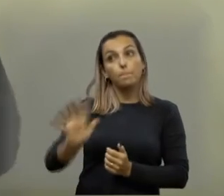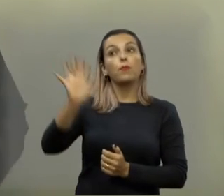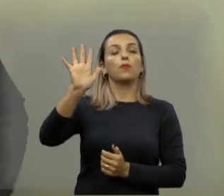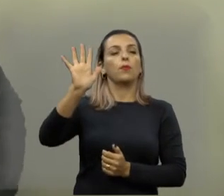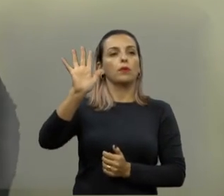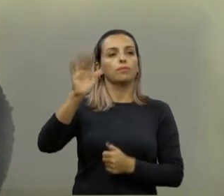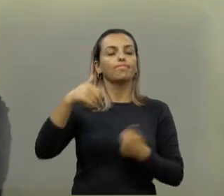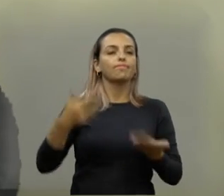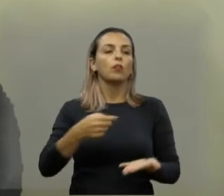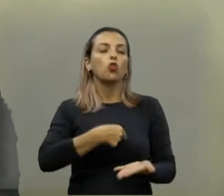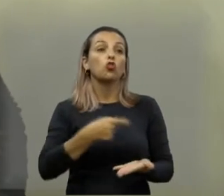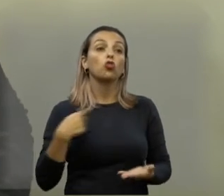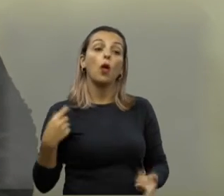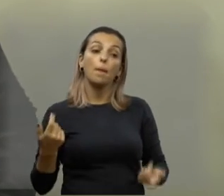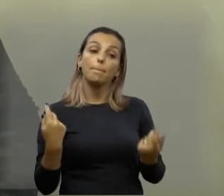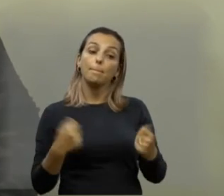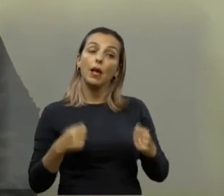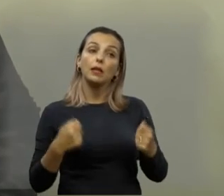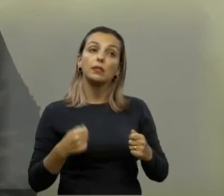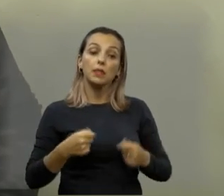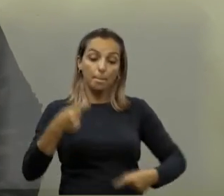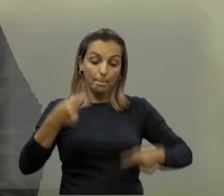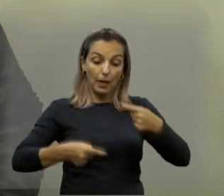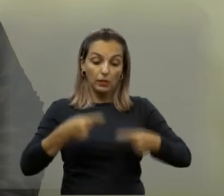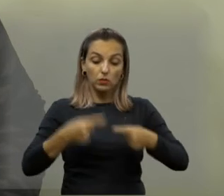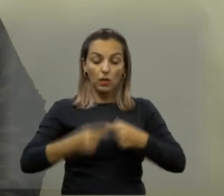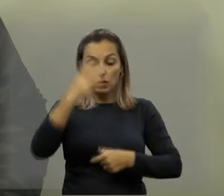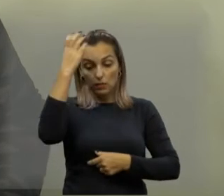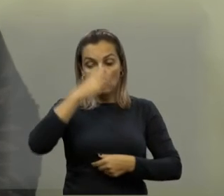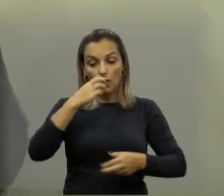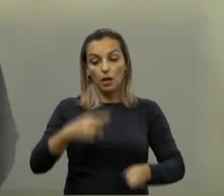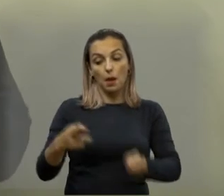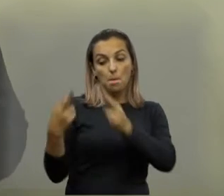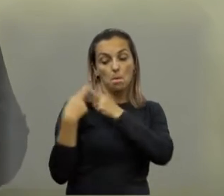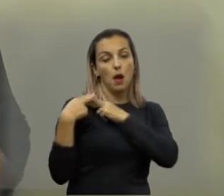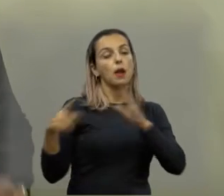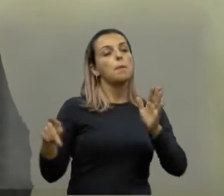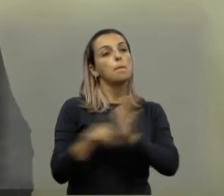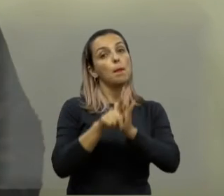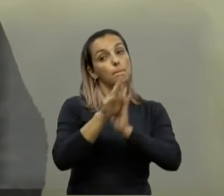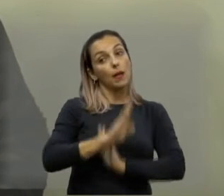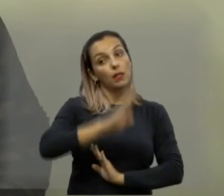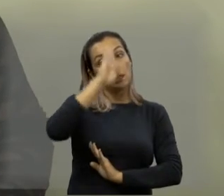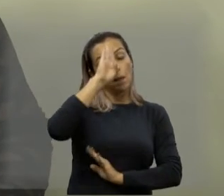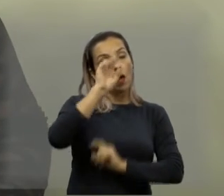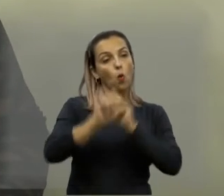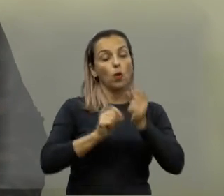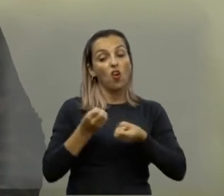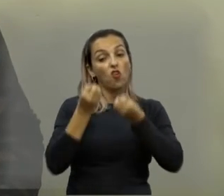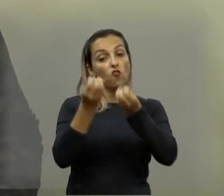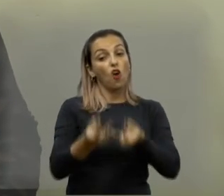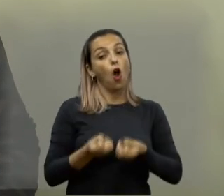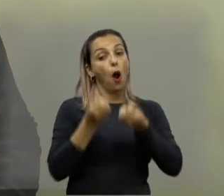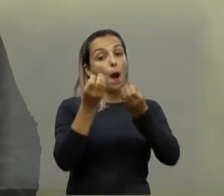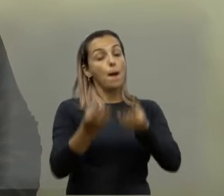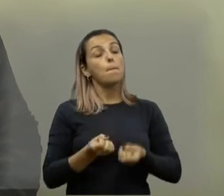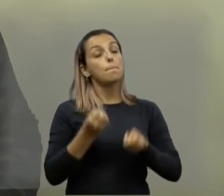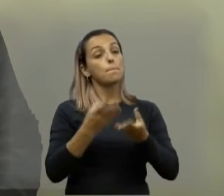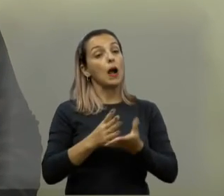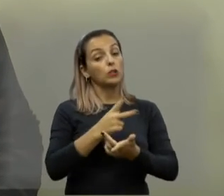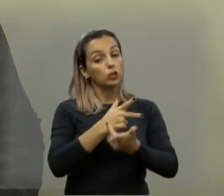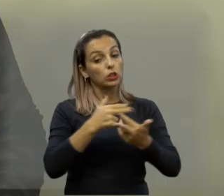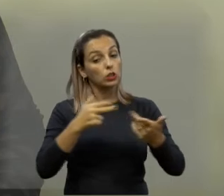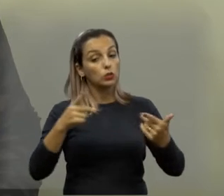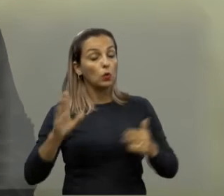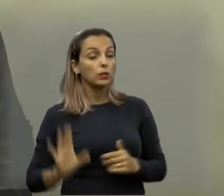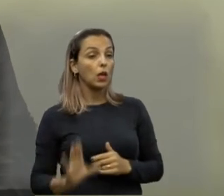e nós precisamos fazer debaixo de forma muito séria e com responsabilidade e acima de tudo informando a população que está